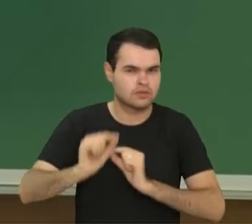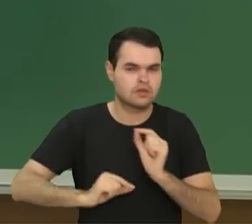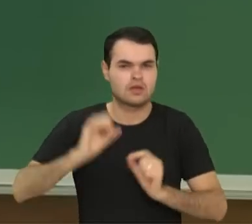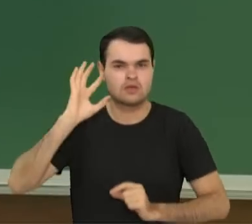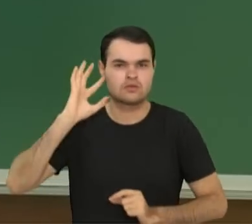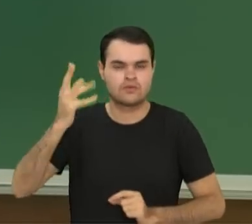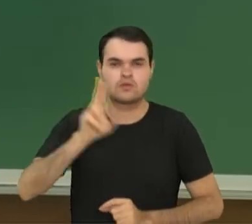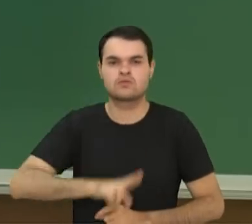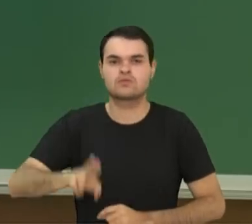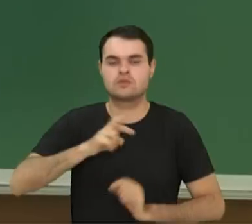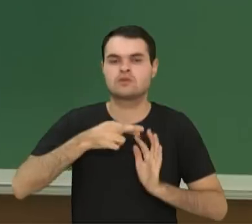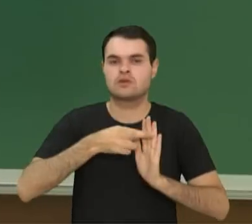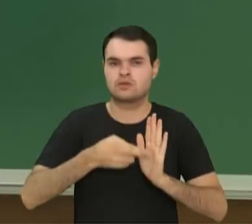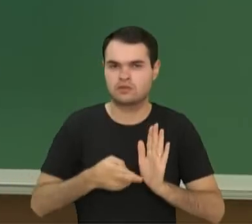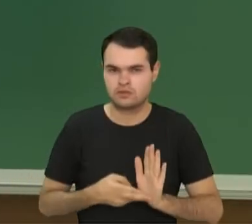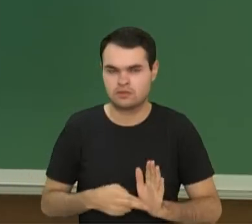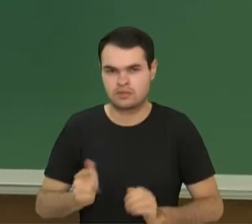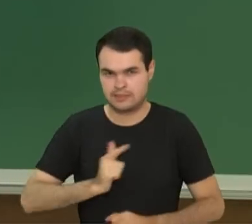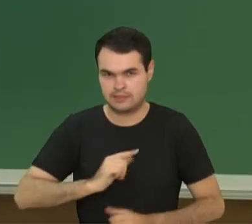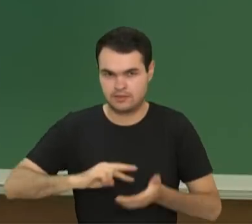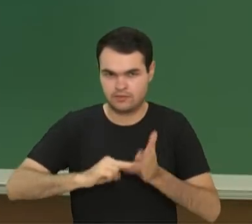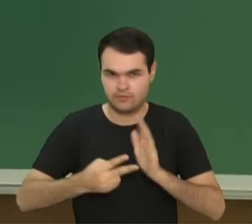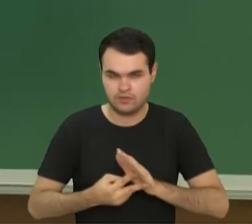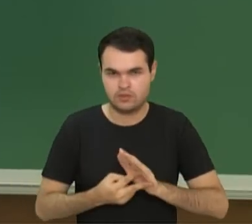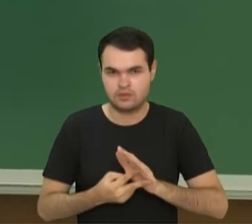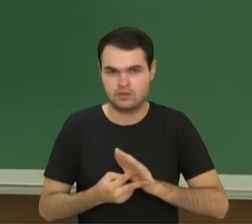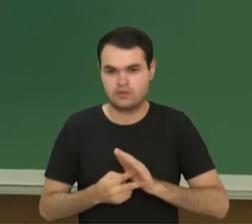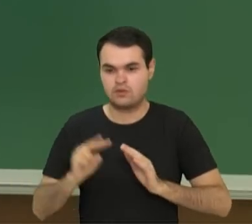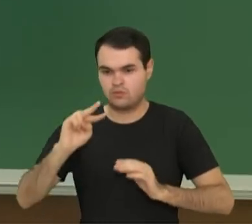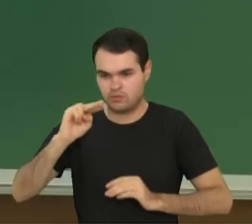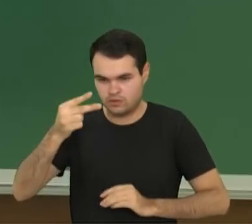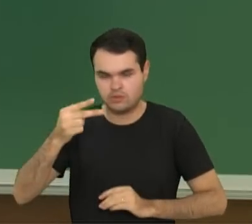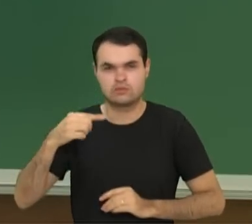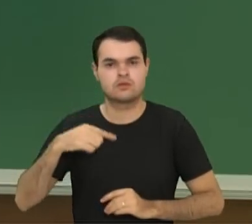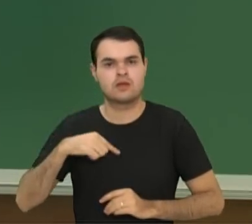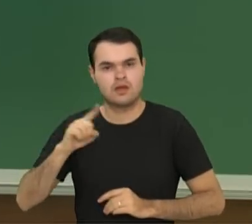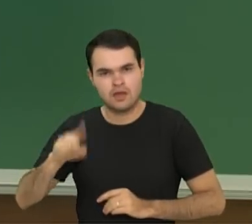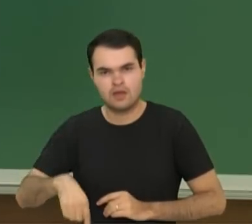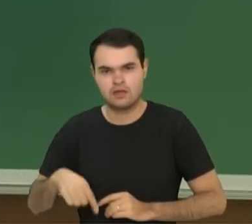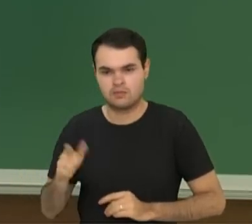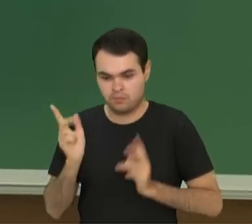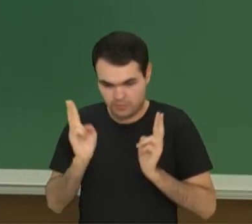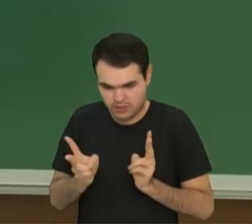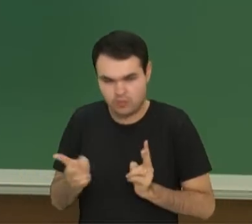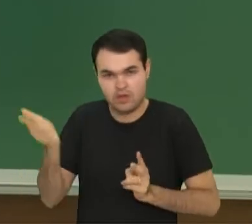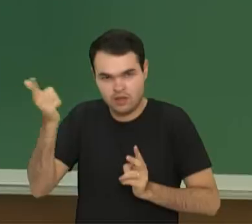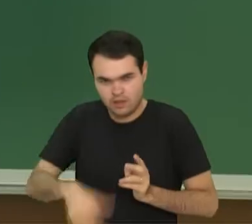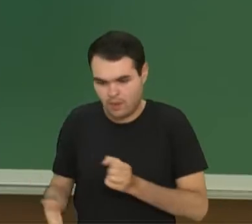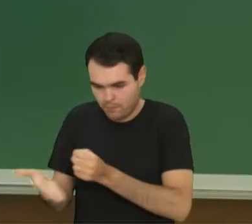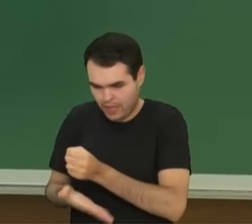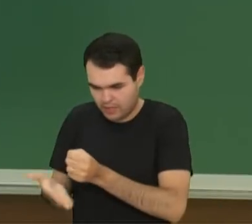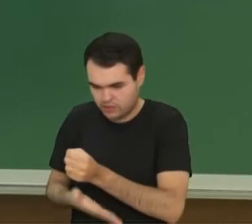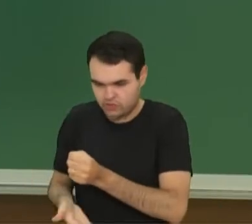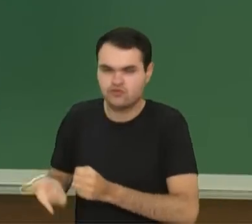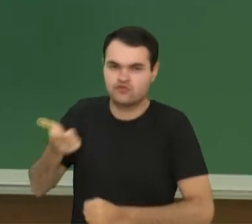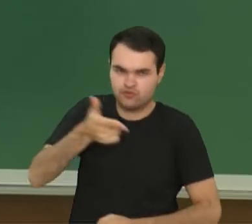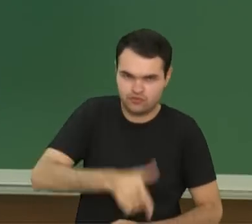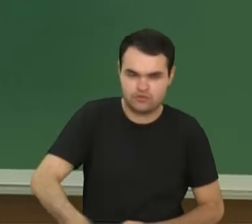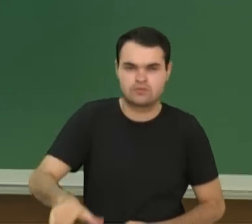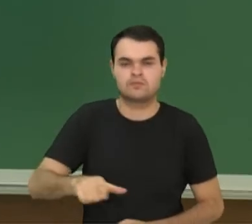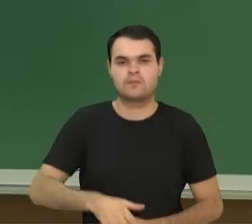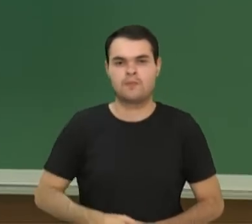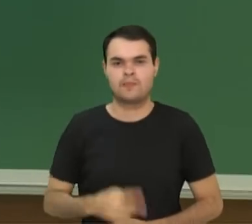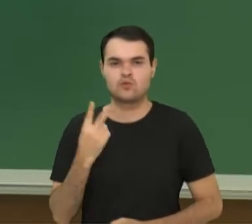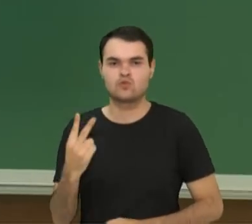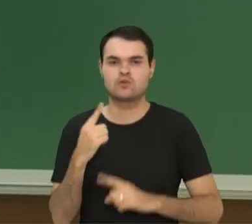resolver usando essa propriedade. Então, significa ao quadrado, significa eu repetir esta nossa base, que a base é um produto,